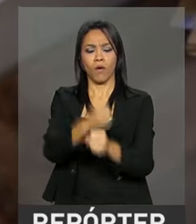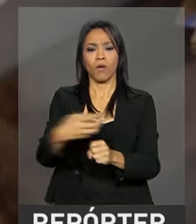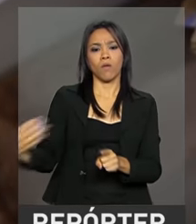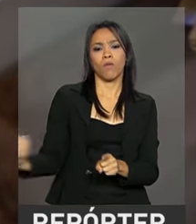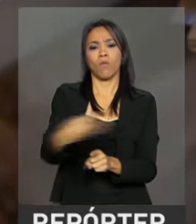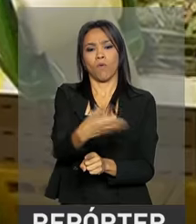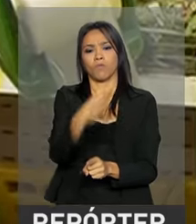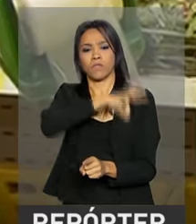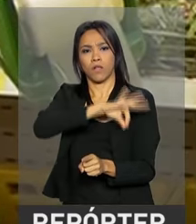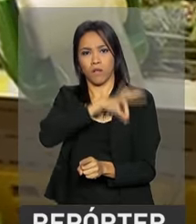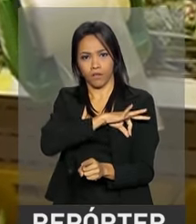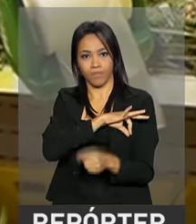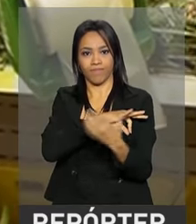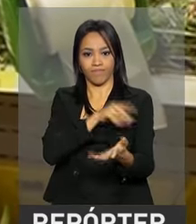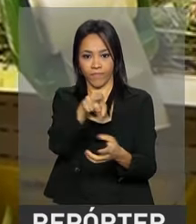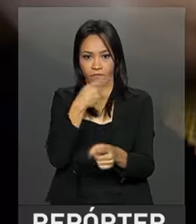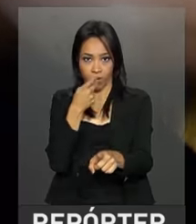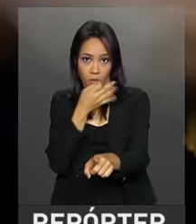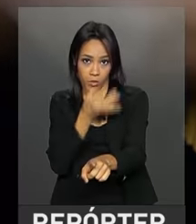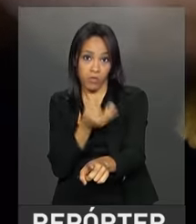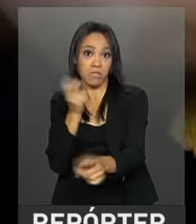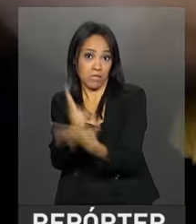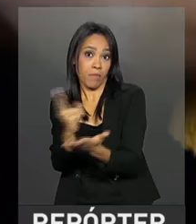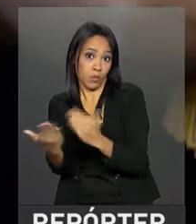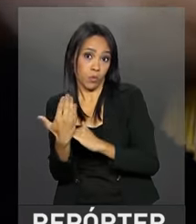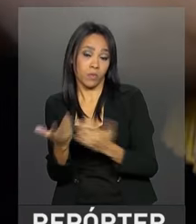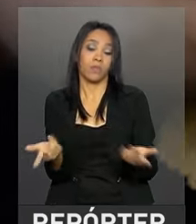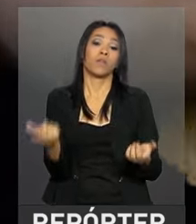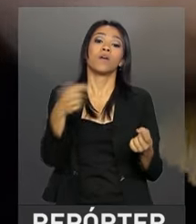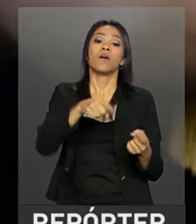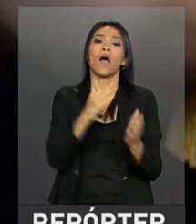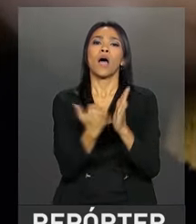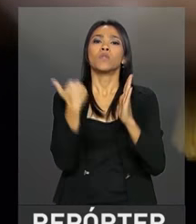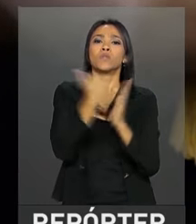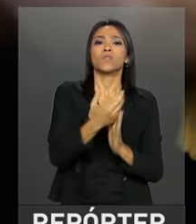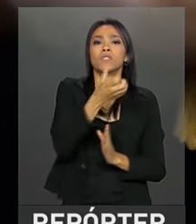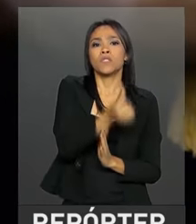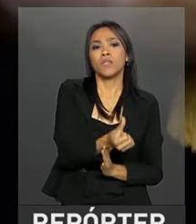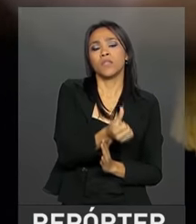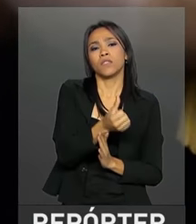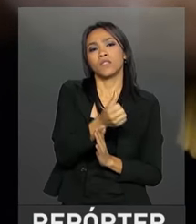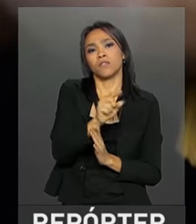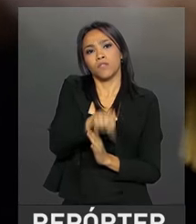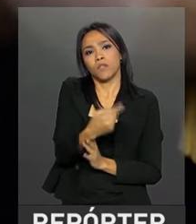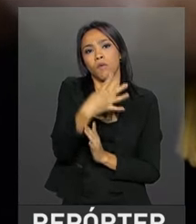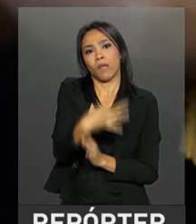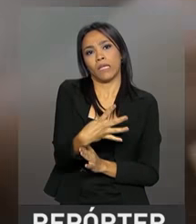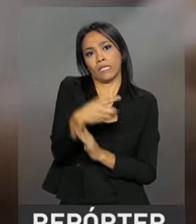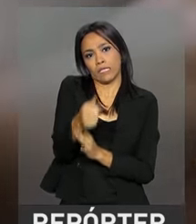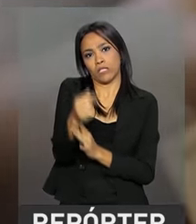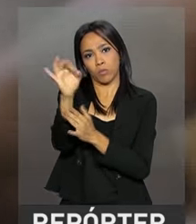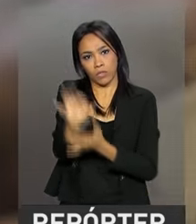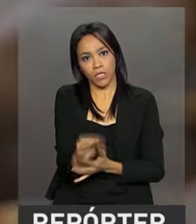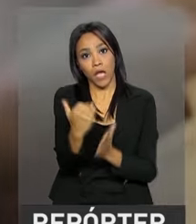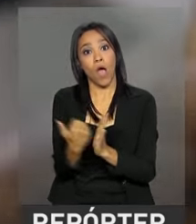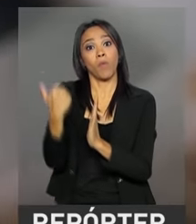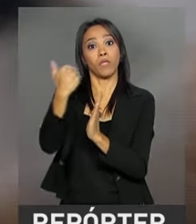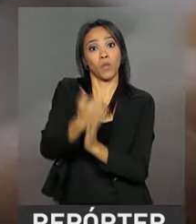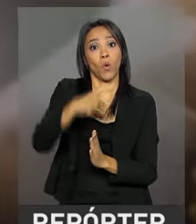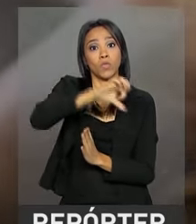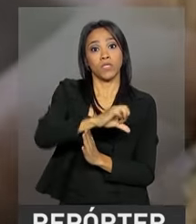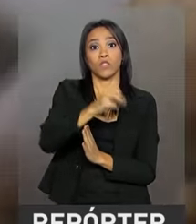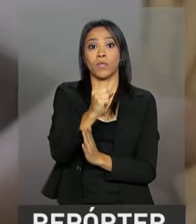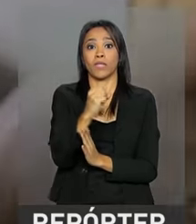novo salário mínimo é sempre ajuda né o reajuste de 6,47 elevou valor do mínimo de R